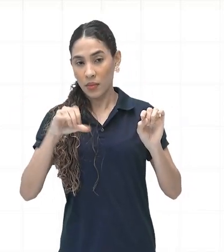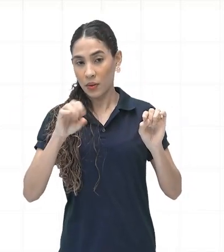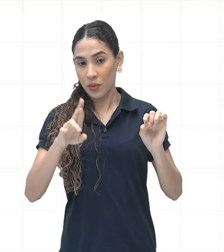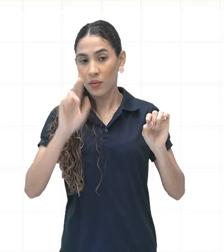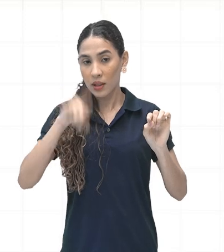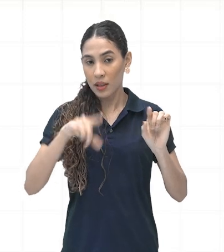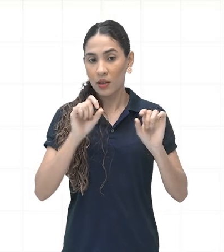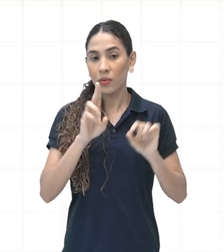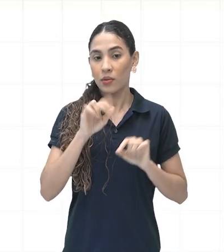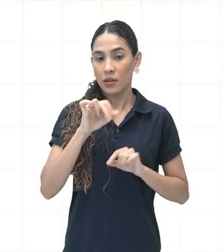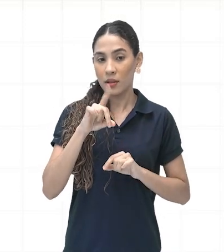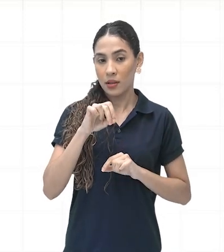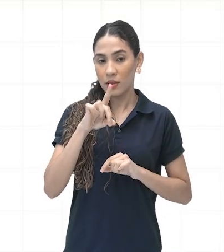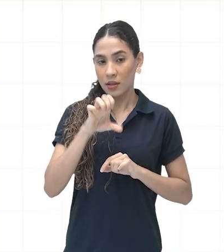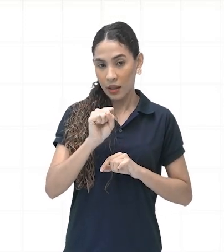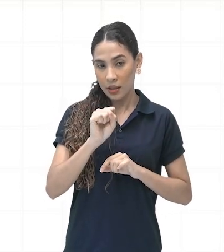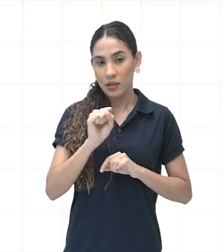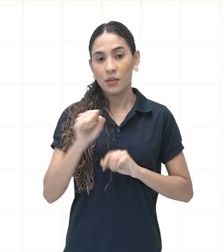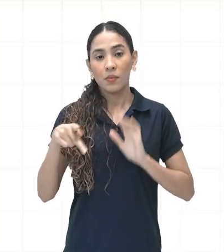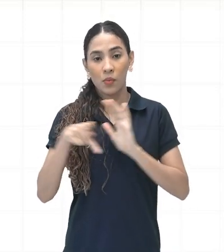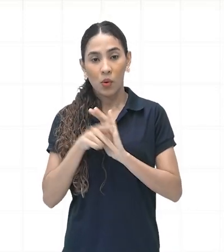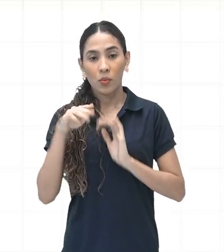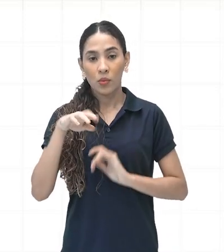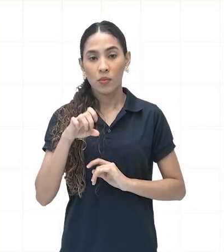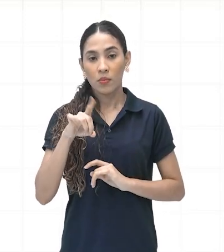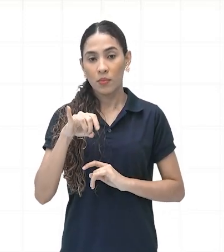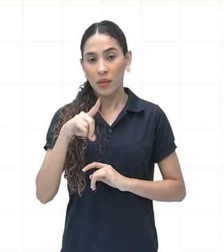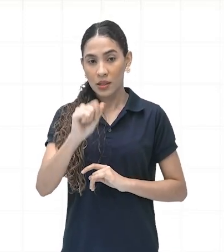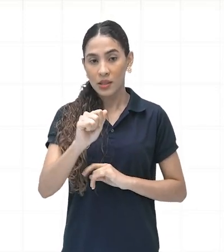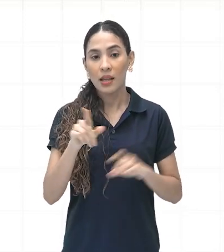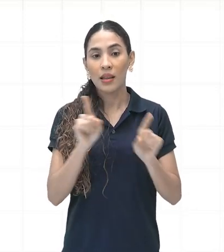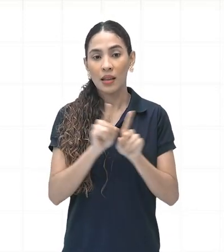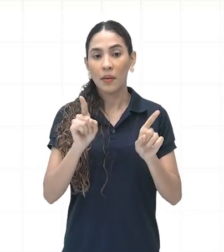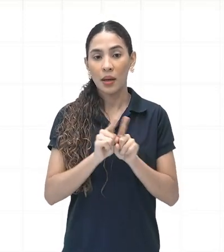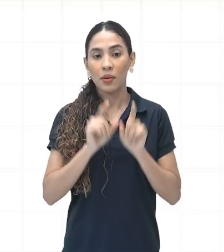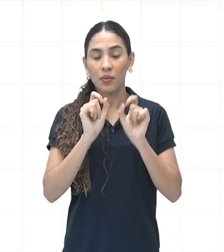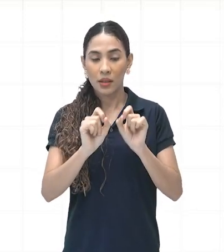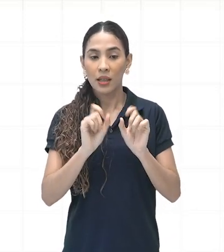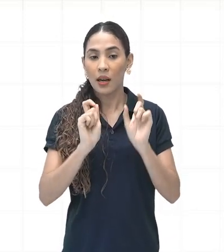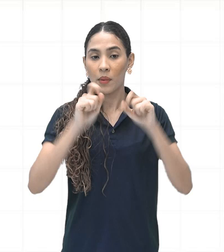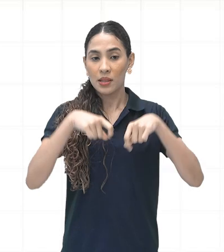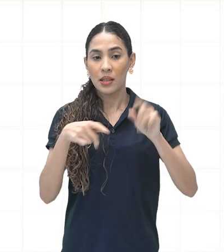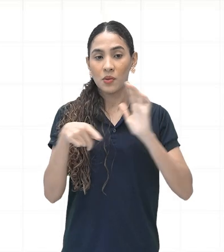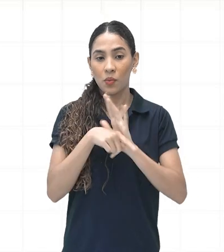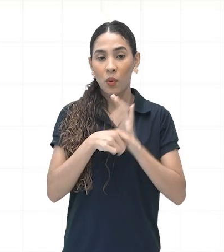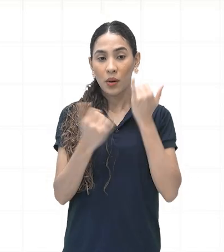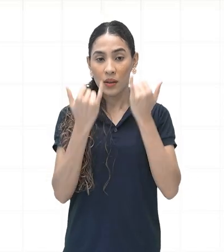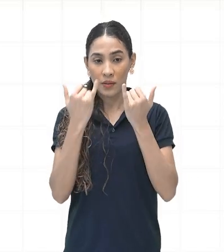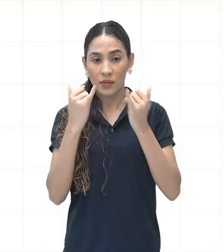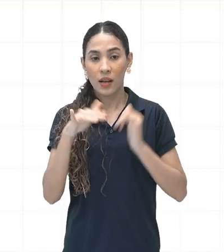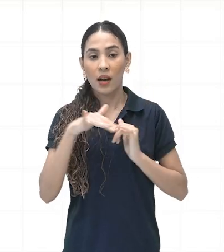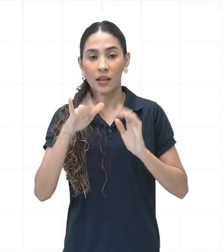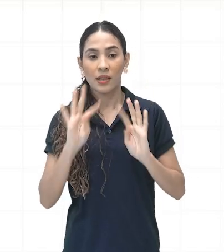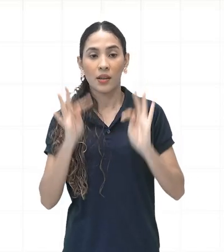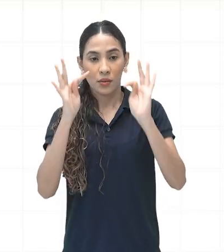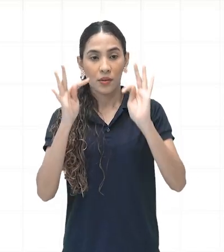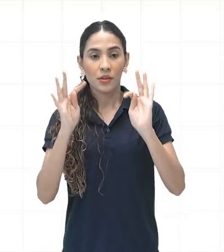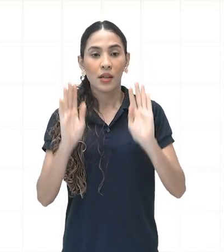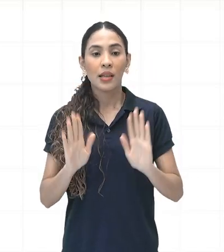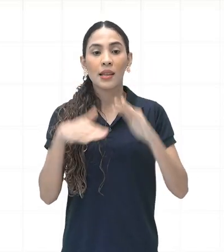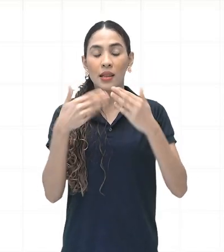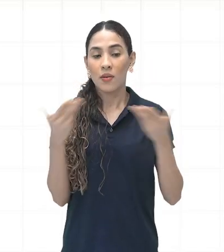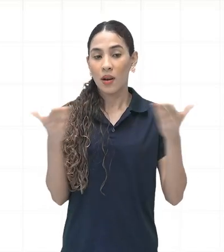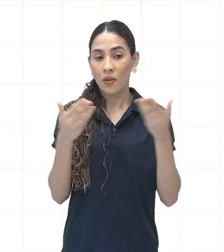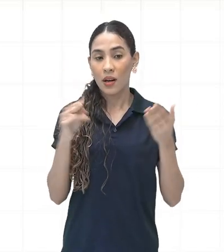seria essa unidade de medida de capacidade da informática, tá bom? Então, agora